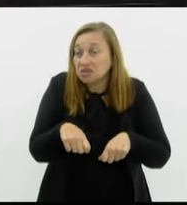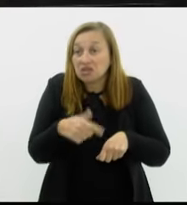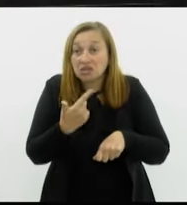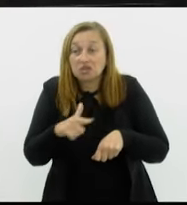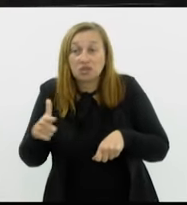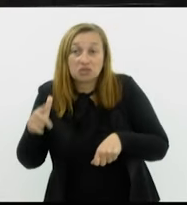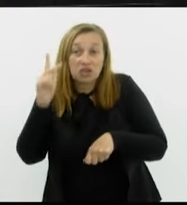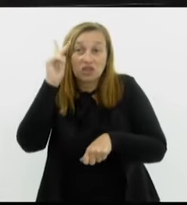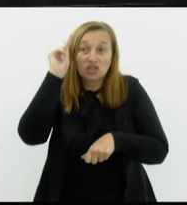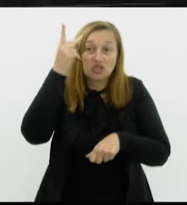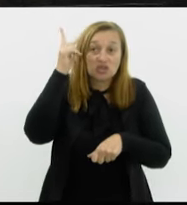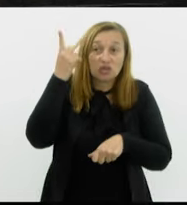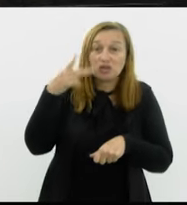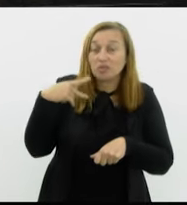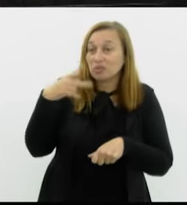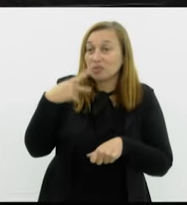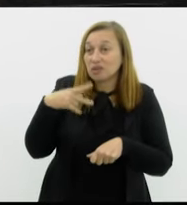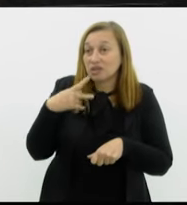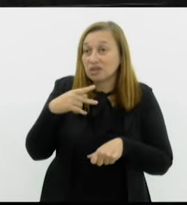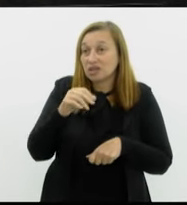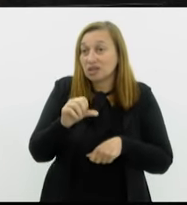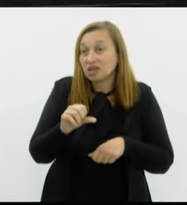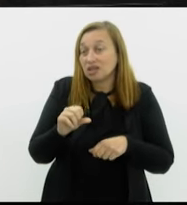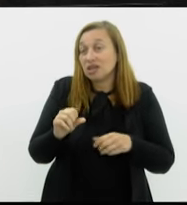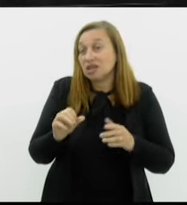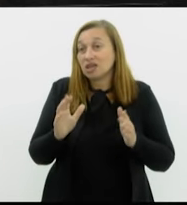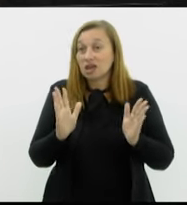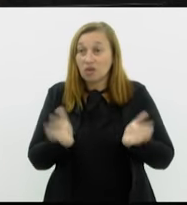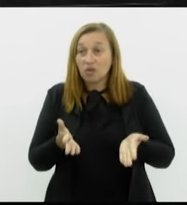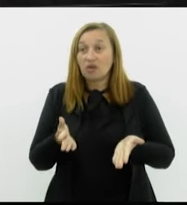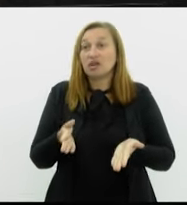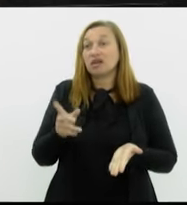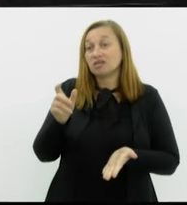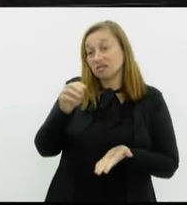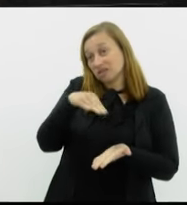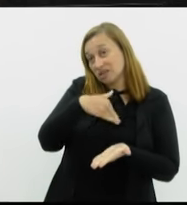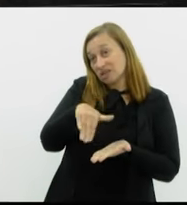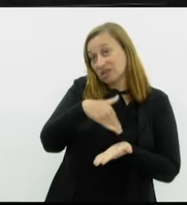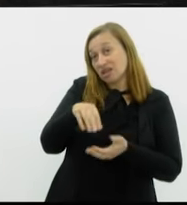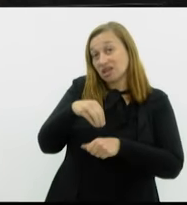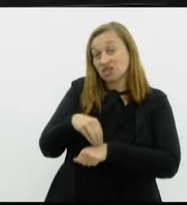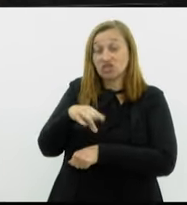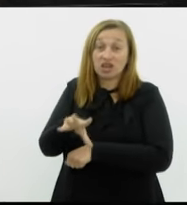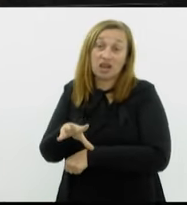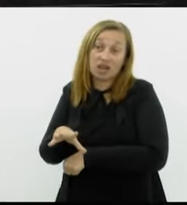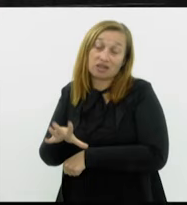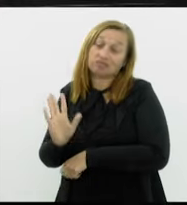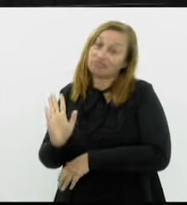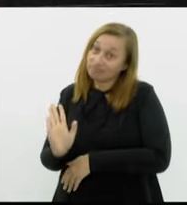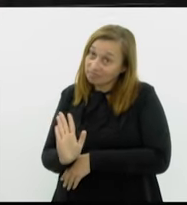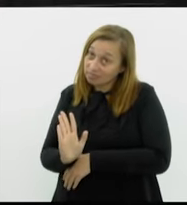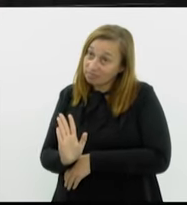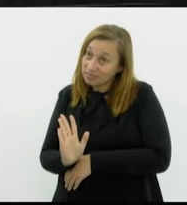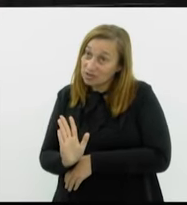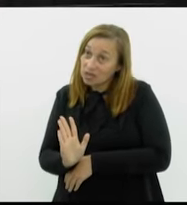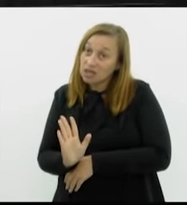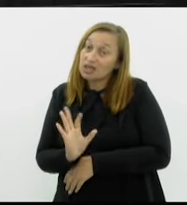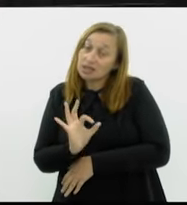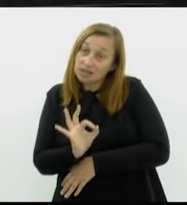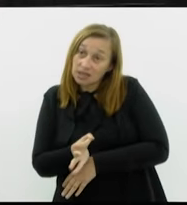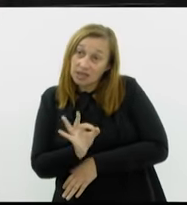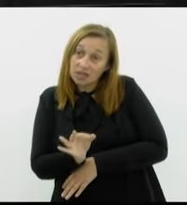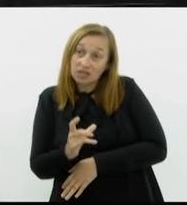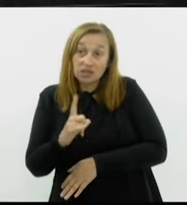história política e virou secretário indicado por alguém. Evidente que tem